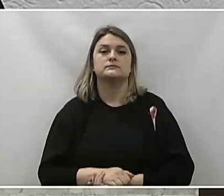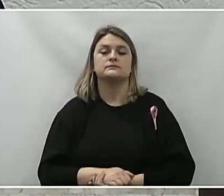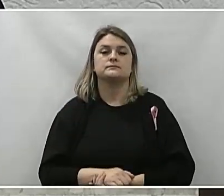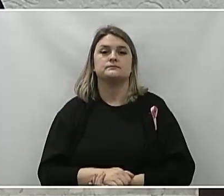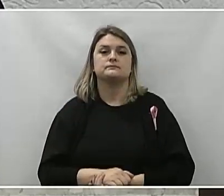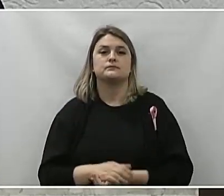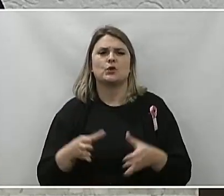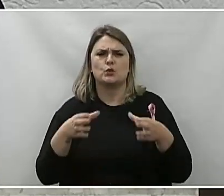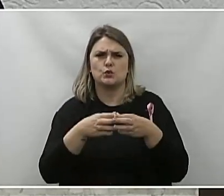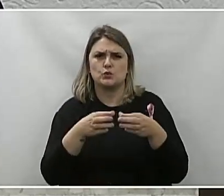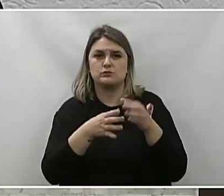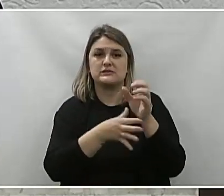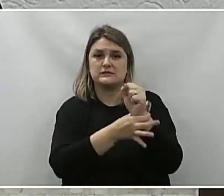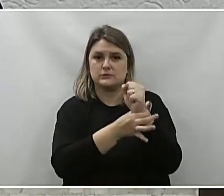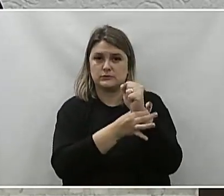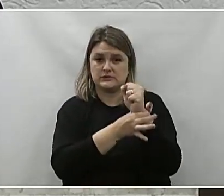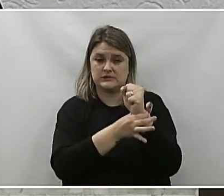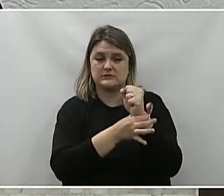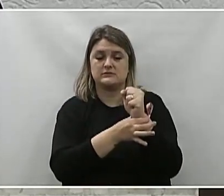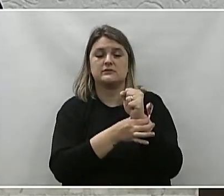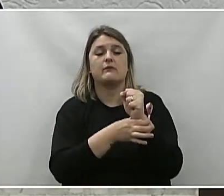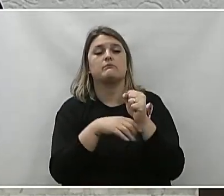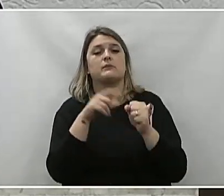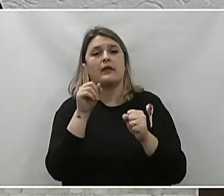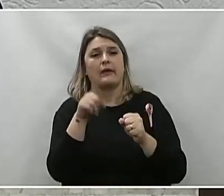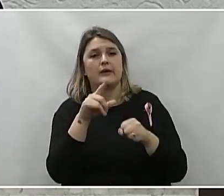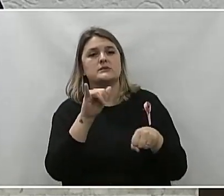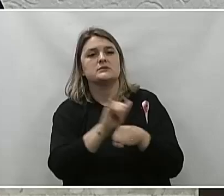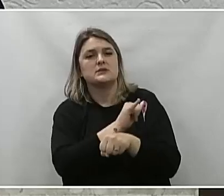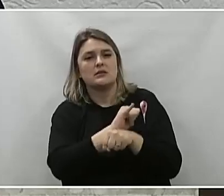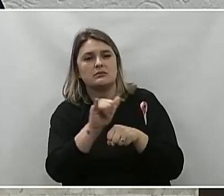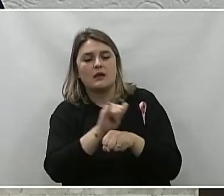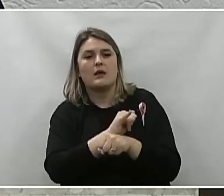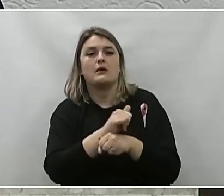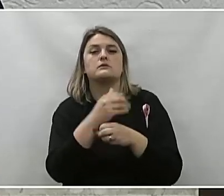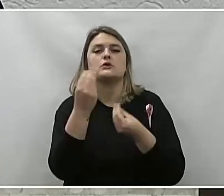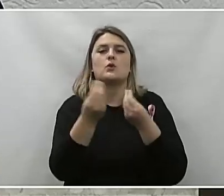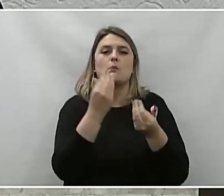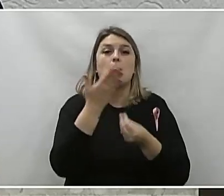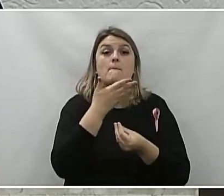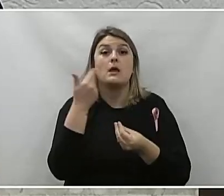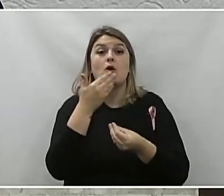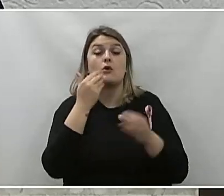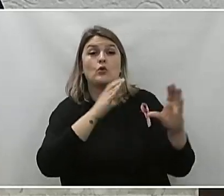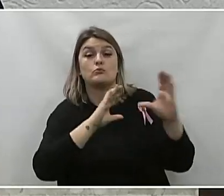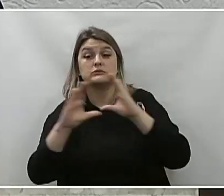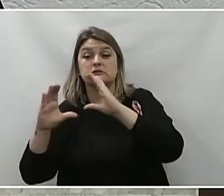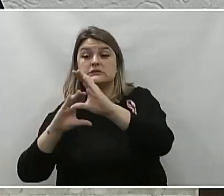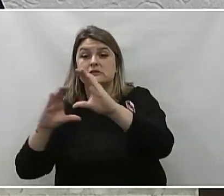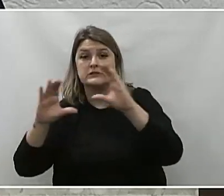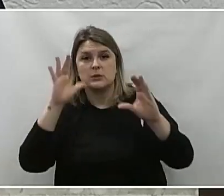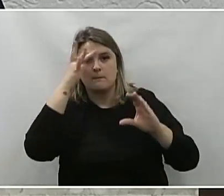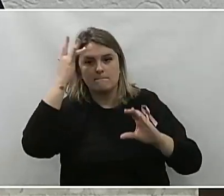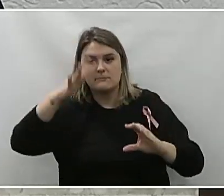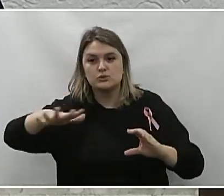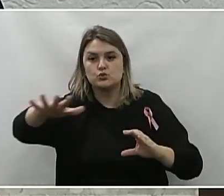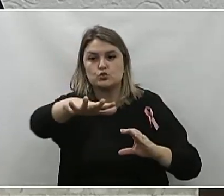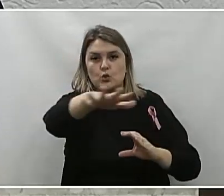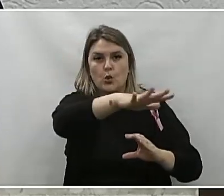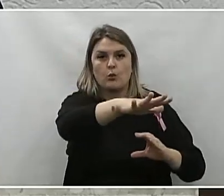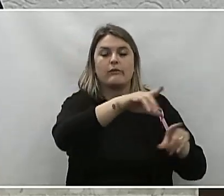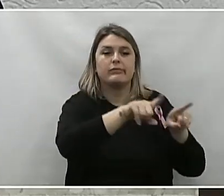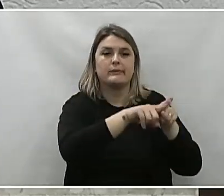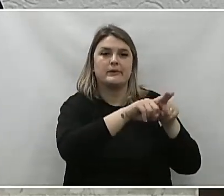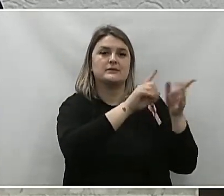conselho comunitário de segurança é um canal de comunicação entre a sociedade civil e as secretarias